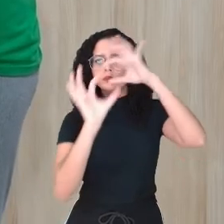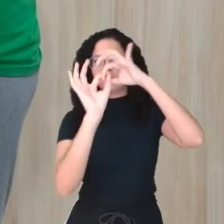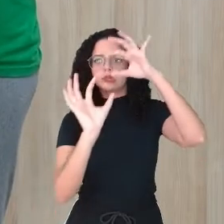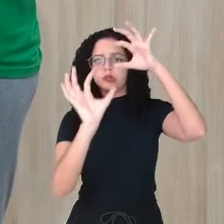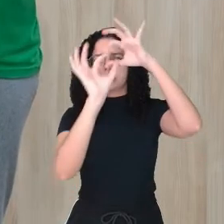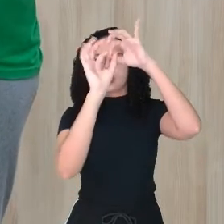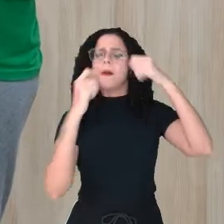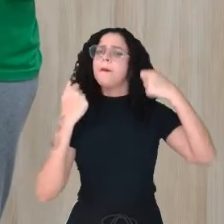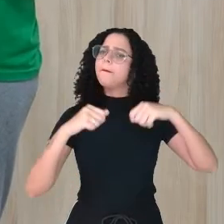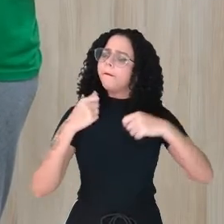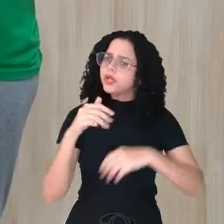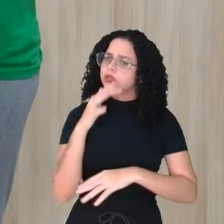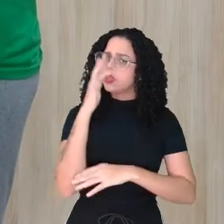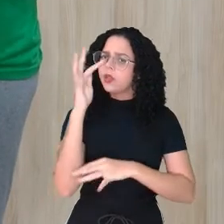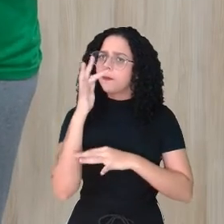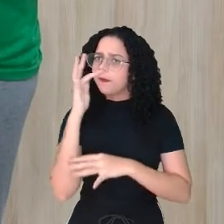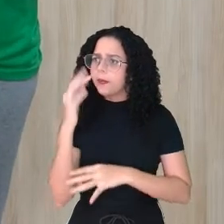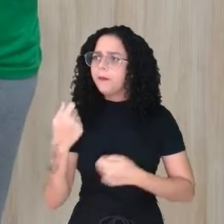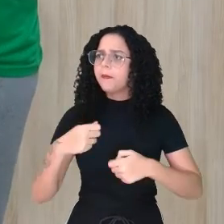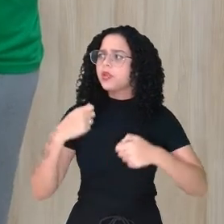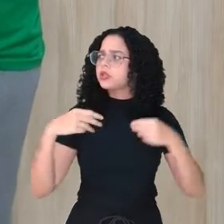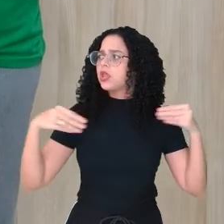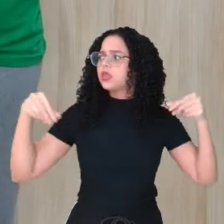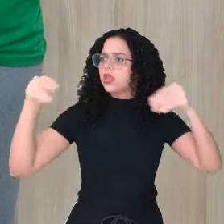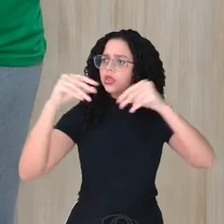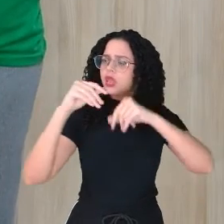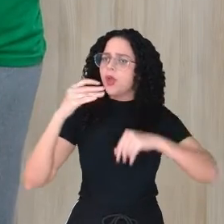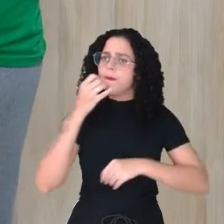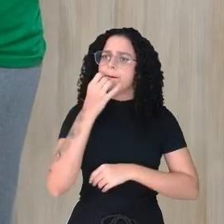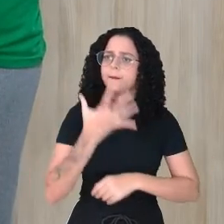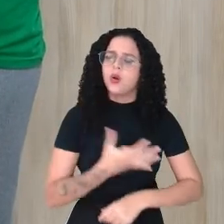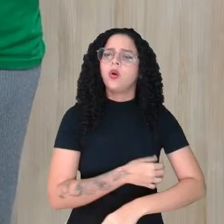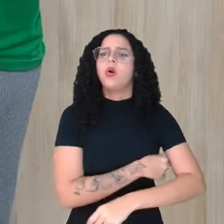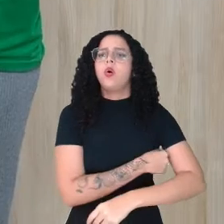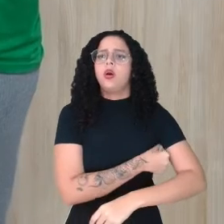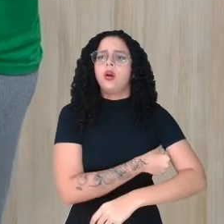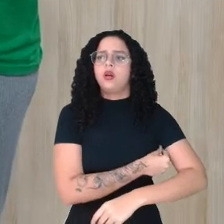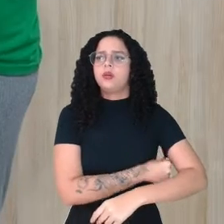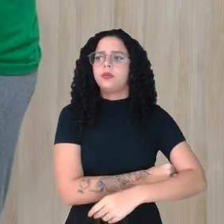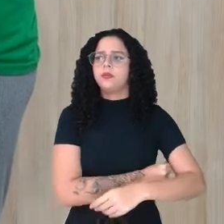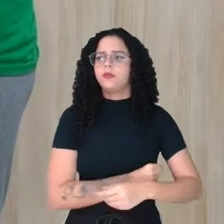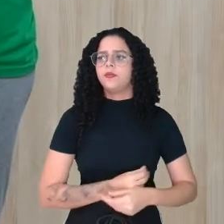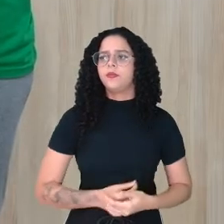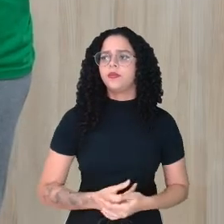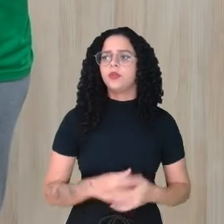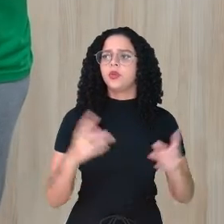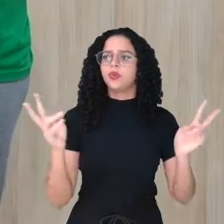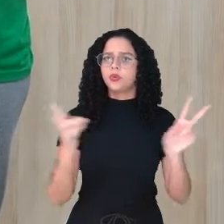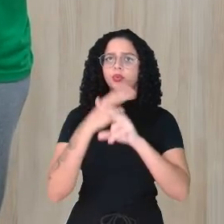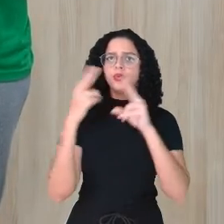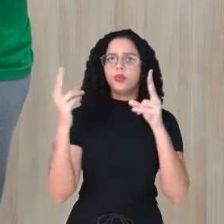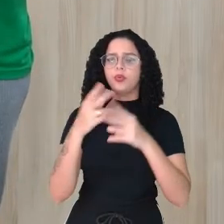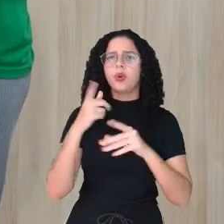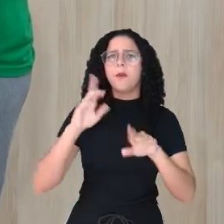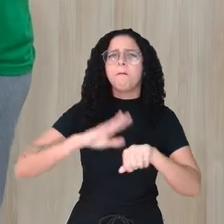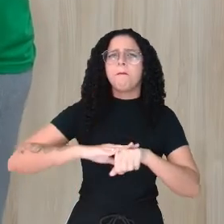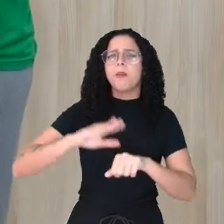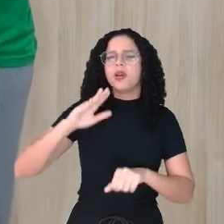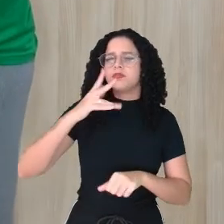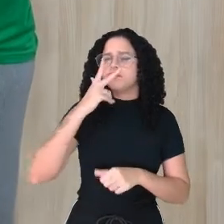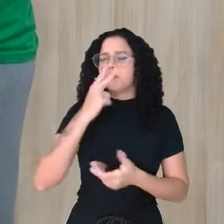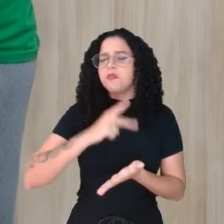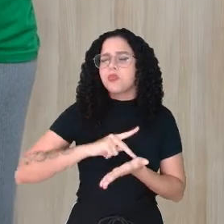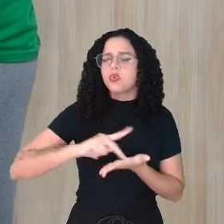Precisamos das plantas, de uma terra boa, né? Enfim, de um ar, né, mais puro, tudo